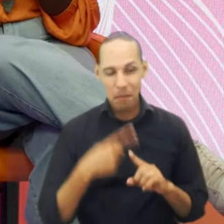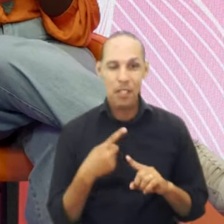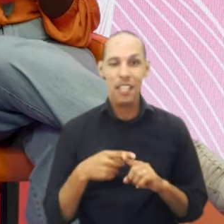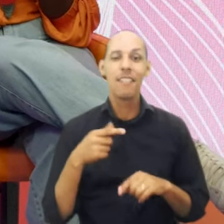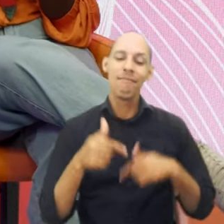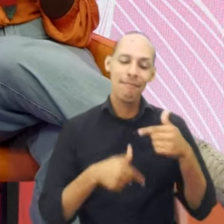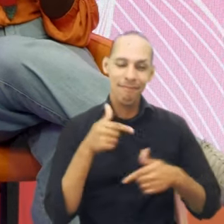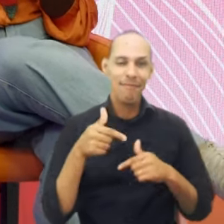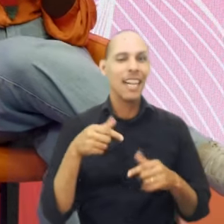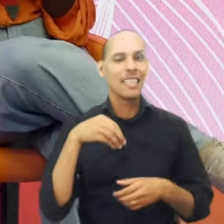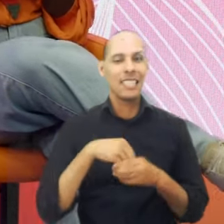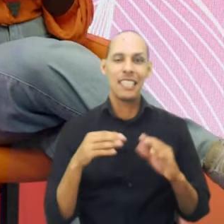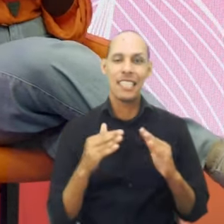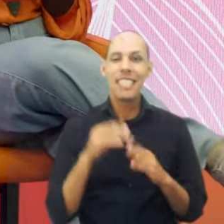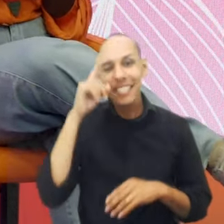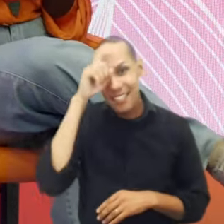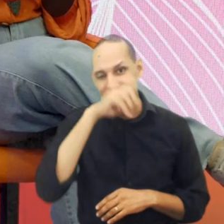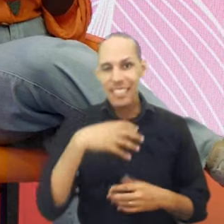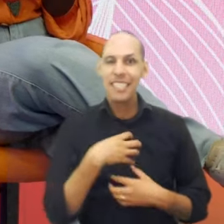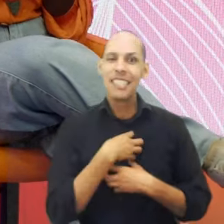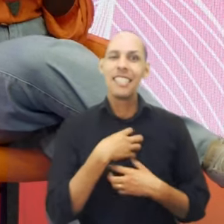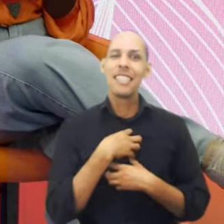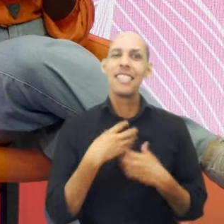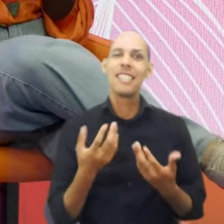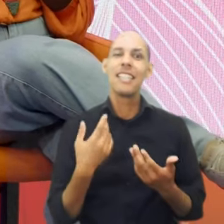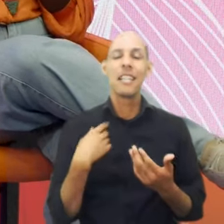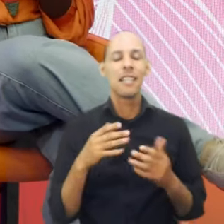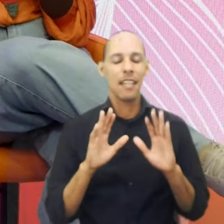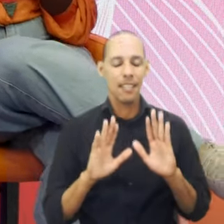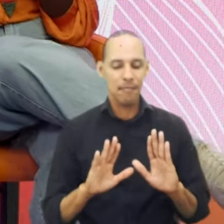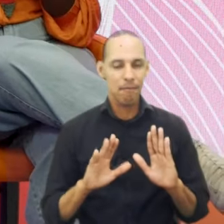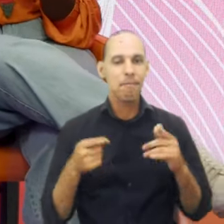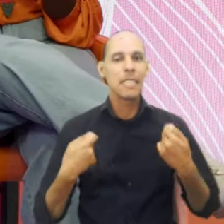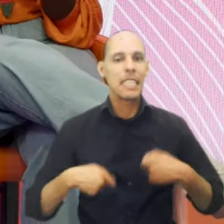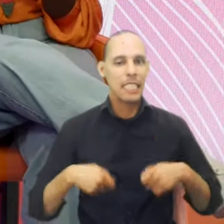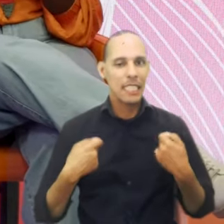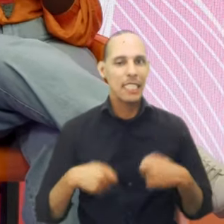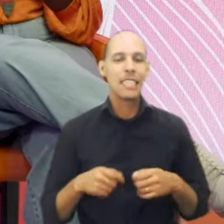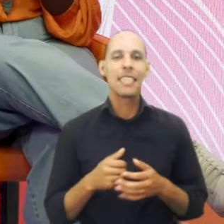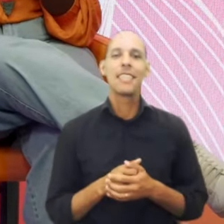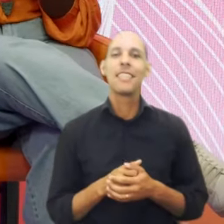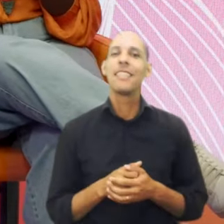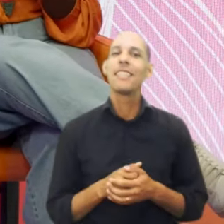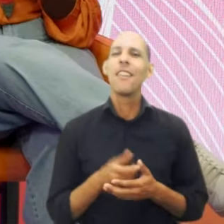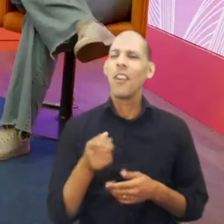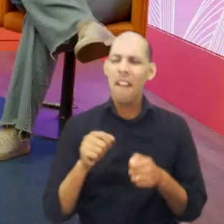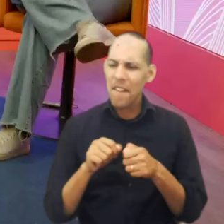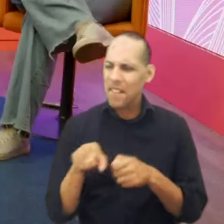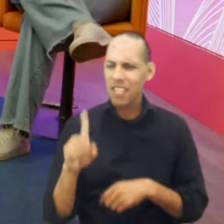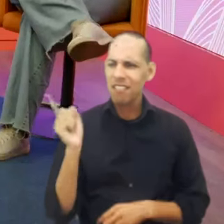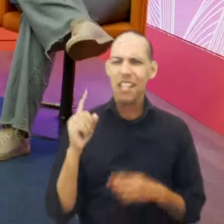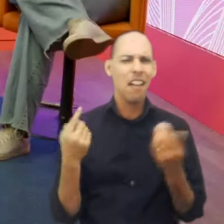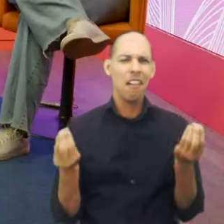é você trabalhar em casa. Ah. Porque as pessoas falam assim, nossa, que maravilha você marcar. Fala, gente, tem assim as como suas vantagens. Como você não fez isso